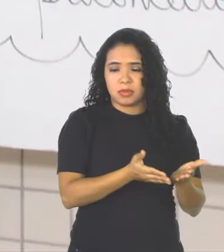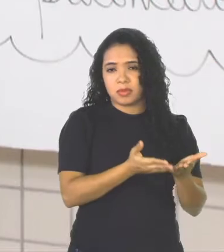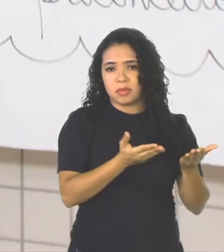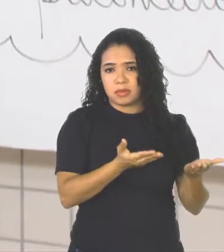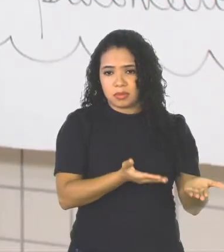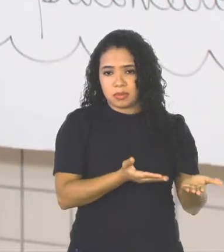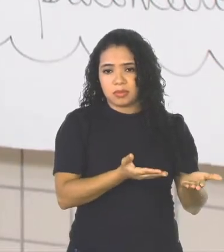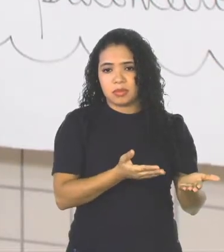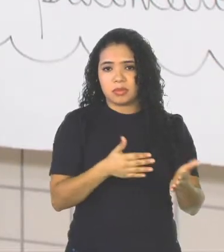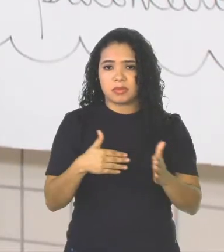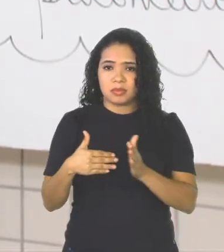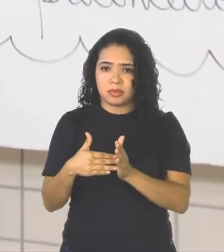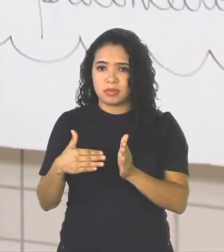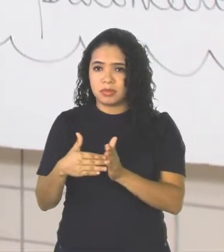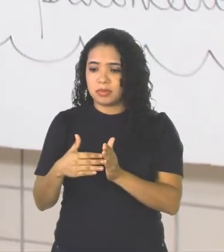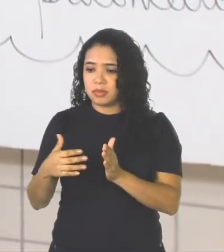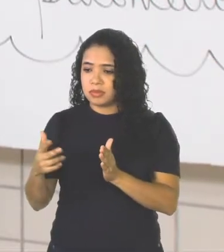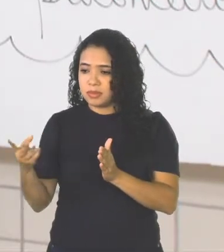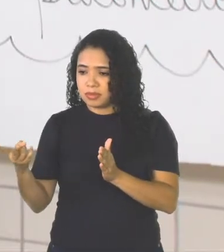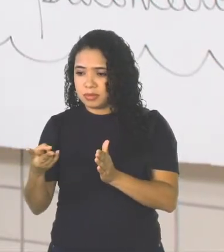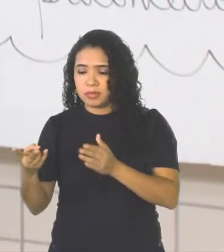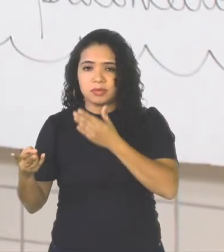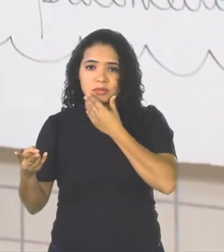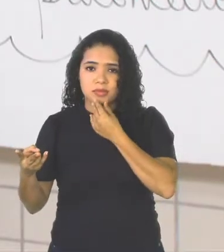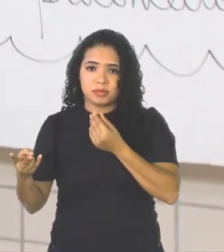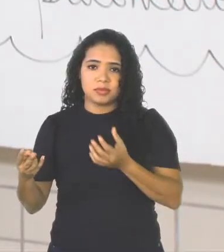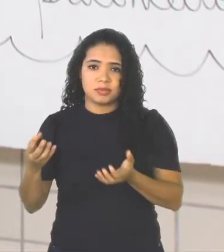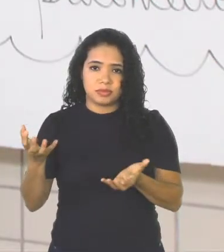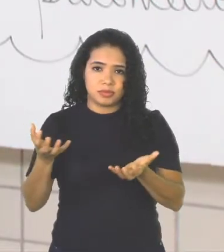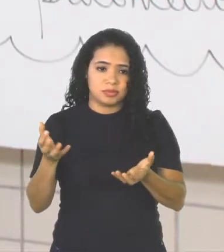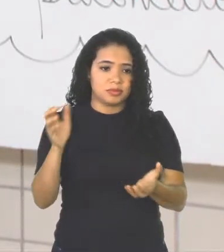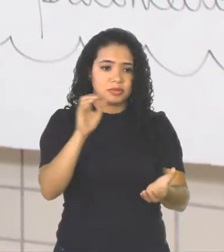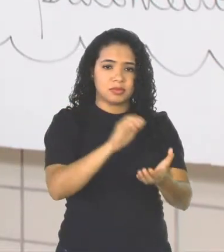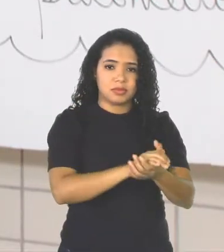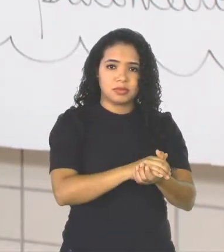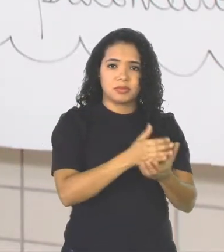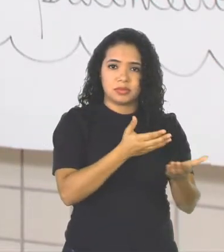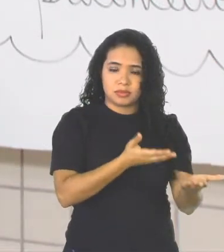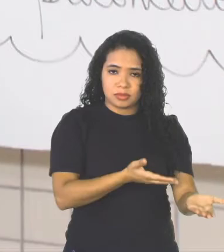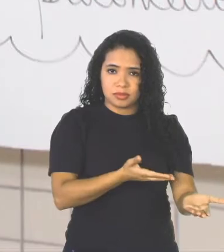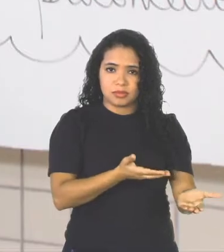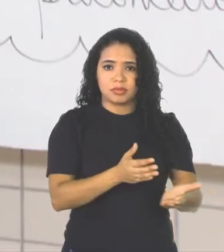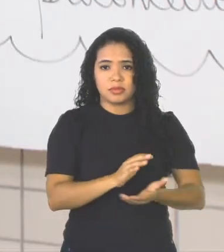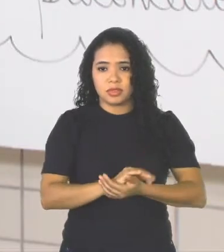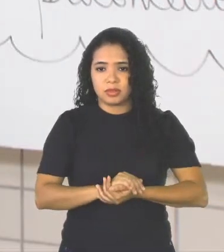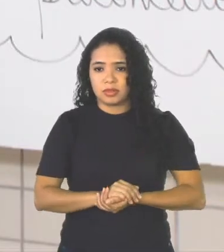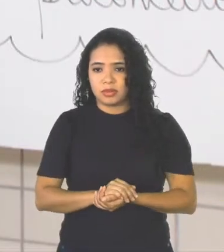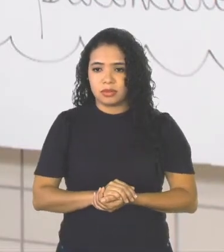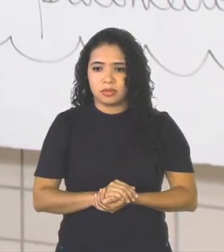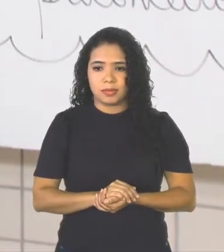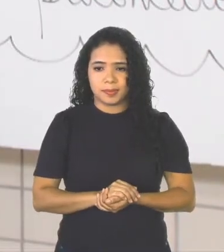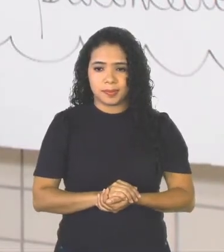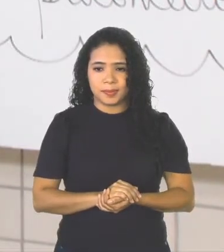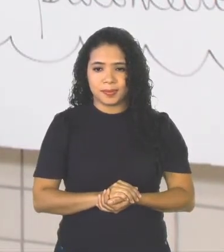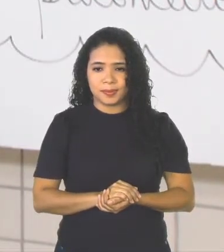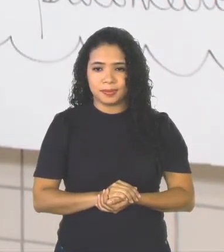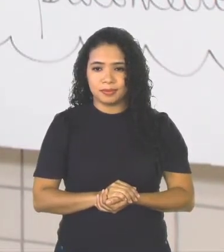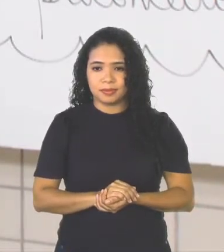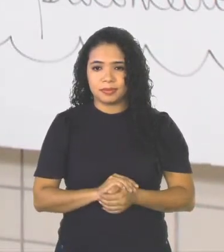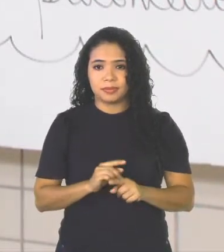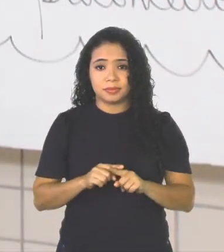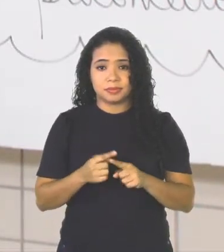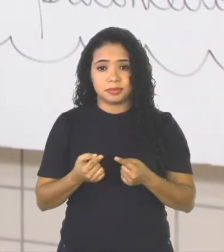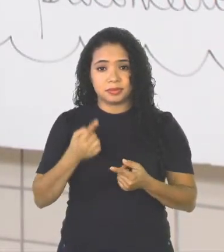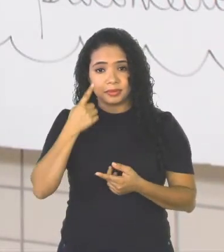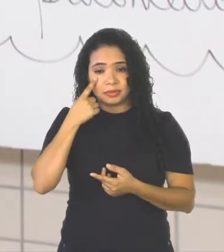humilde, é o que impede também, de certa forma, a mãe conseguir que as outras se casem, né? Mas aí a gente já